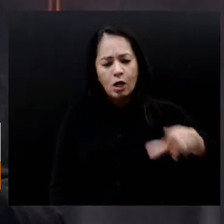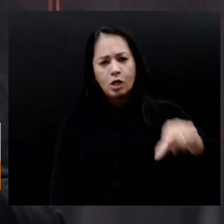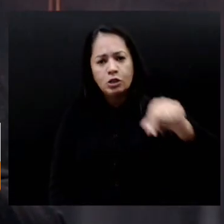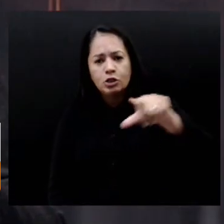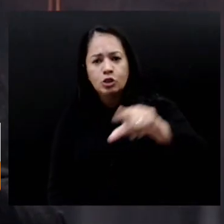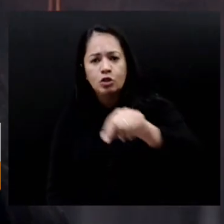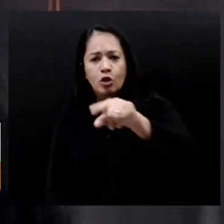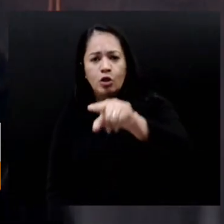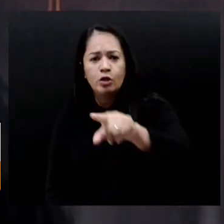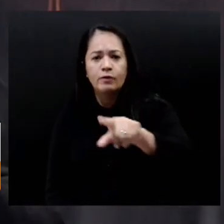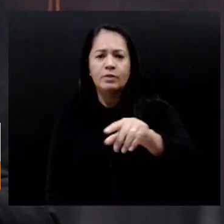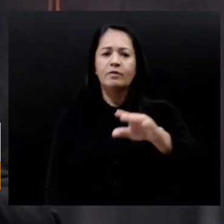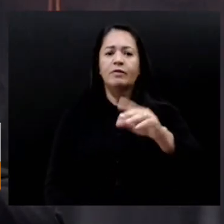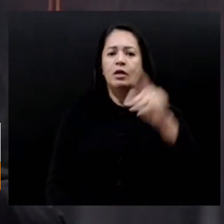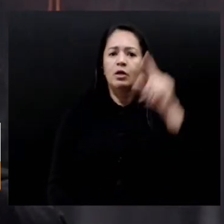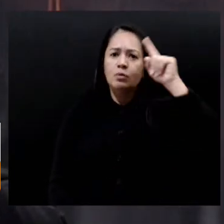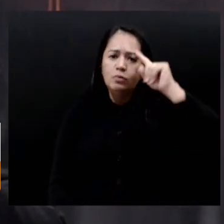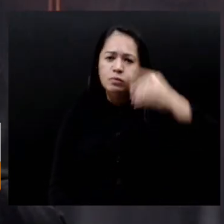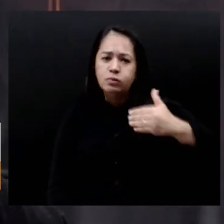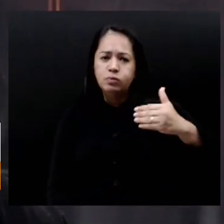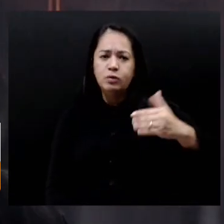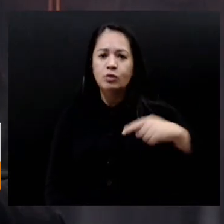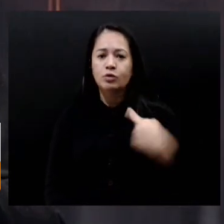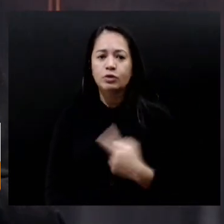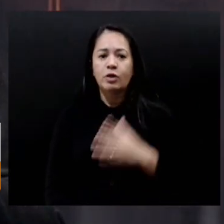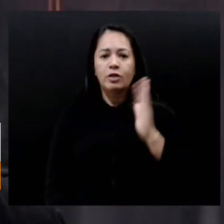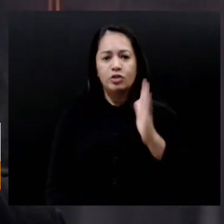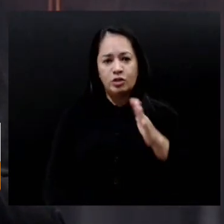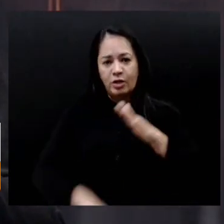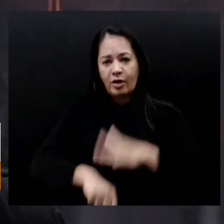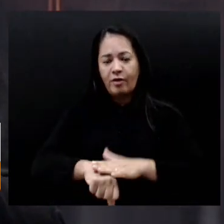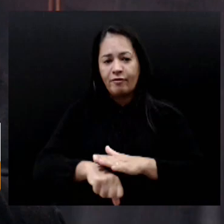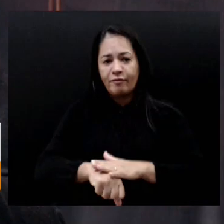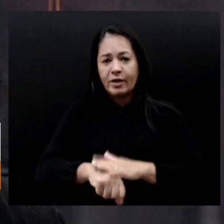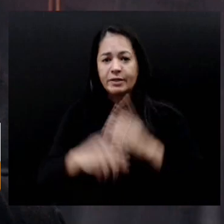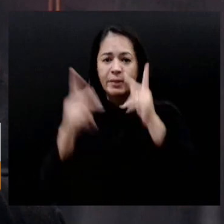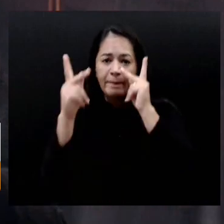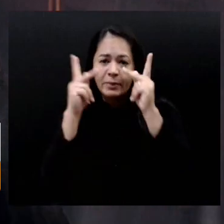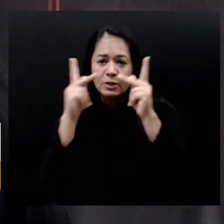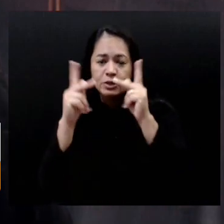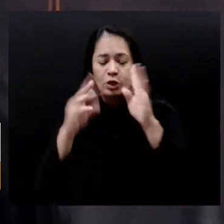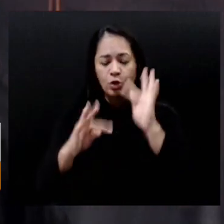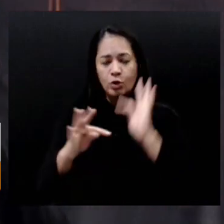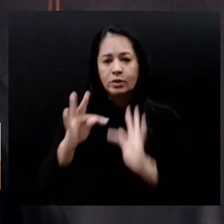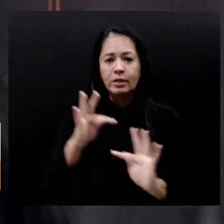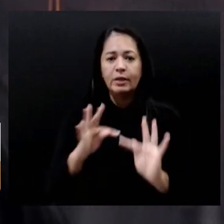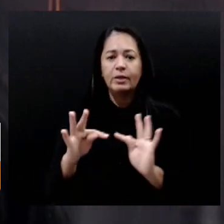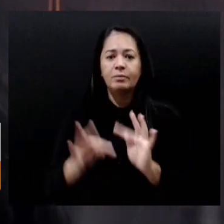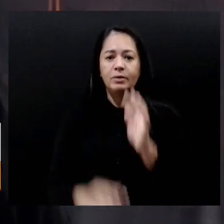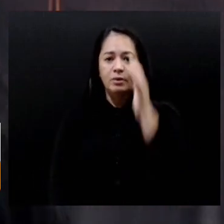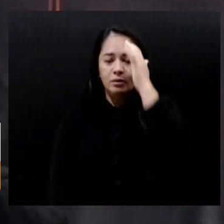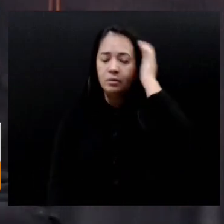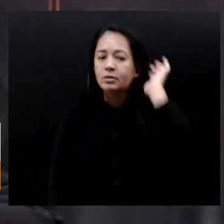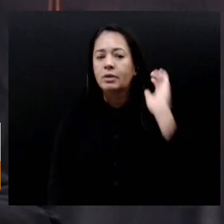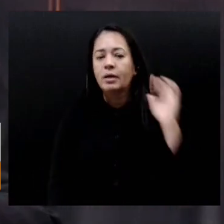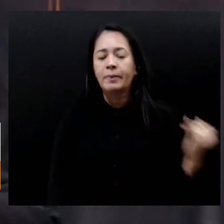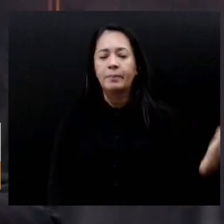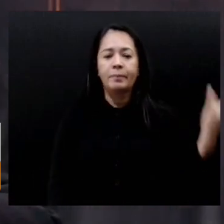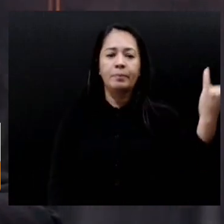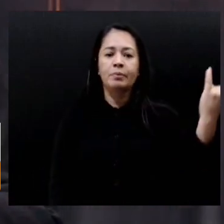dia a dia, que é o que a gente faz em psicoterapia, elas são essenciais para a gente chegar